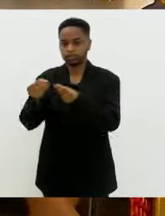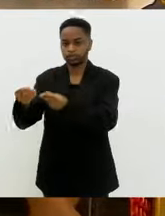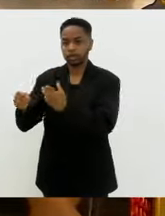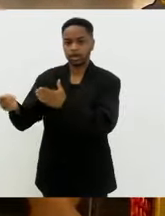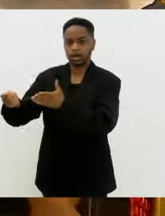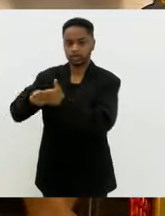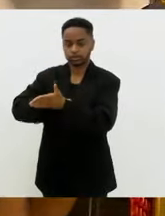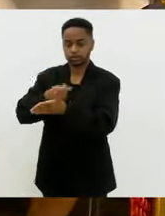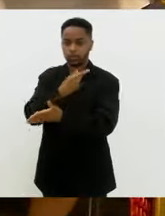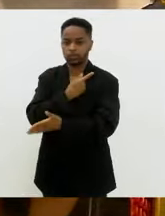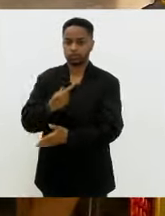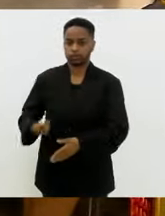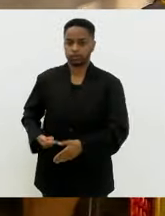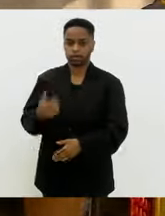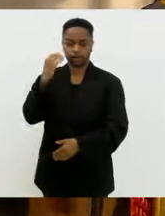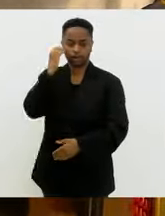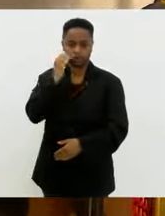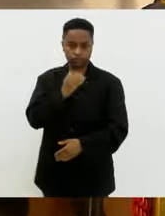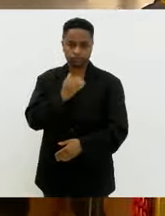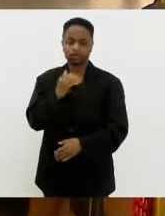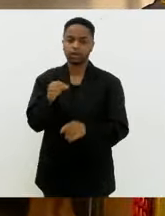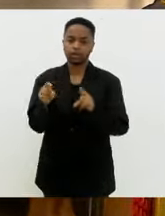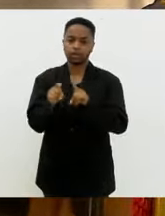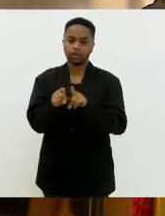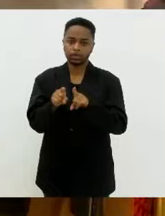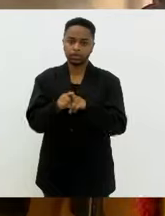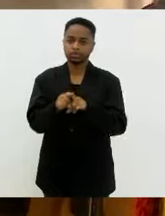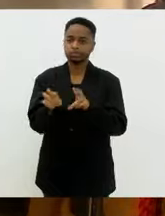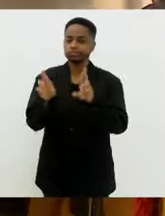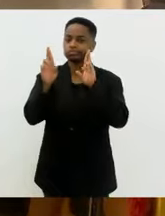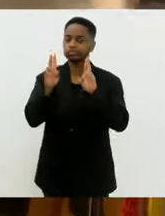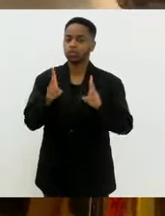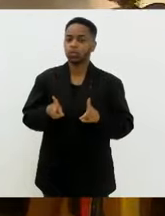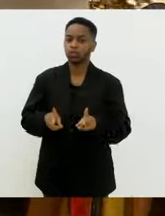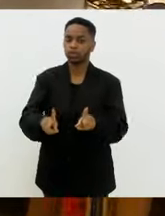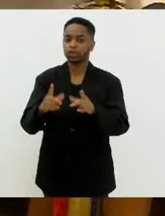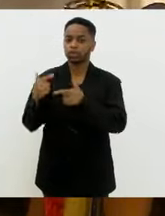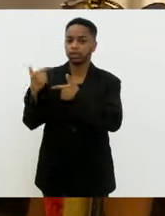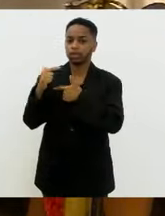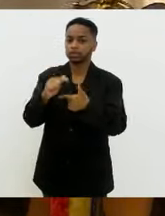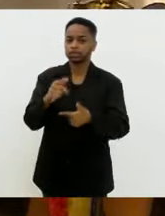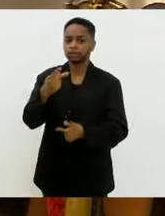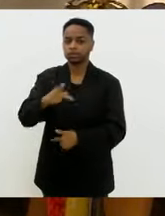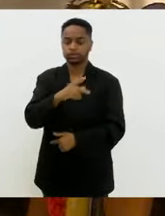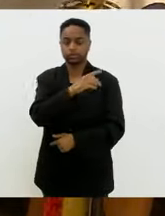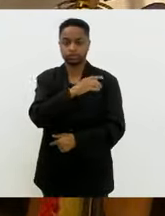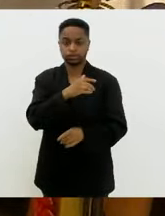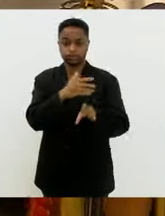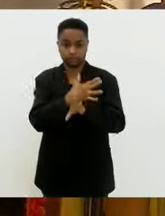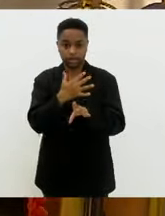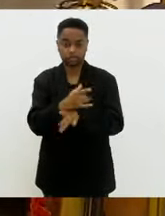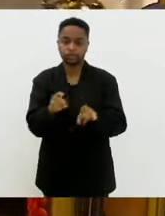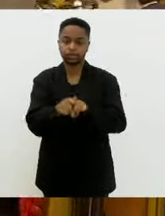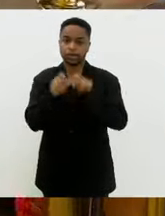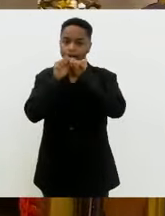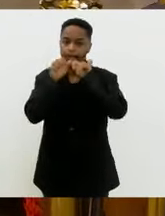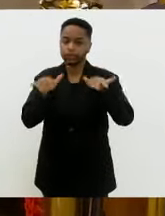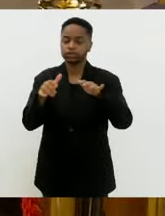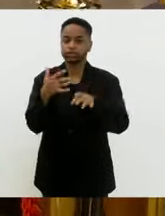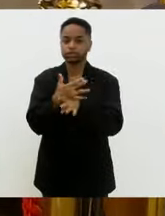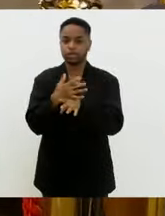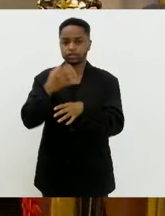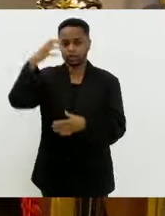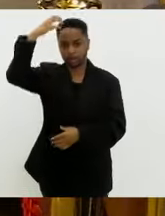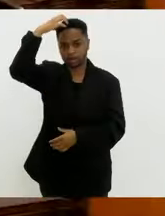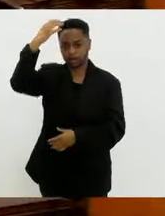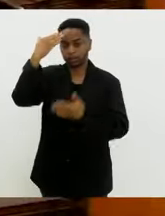querido governador Cláudio Castro, que eles possam continuar com essa tradição na nossa cidade, abençoando o município de Angra dos Reis.